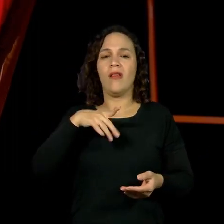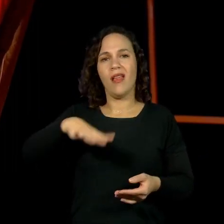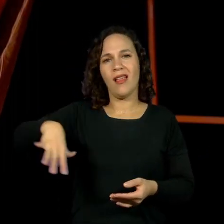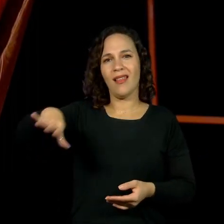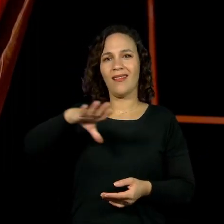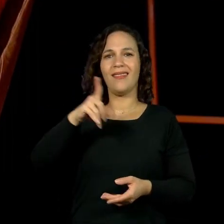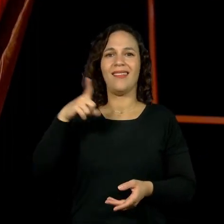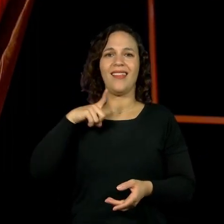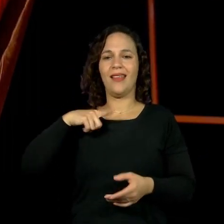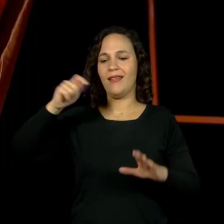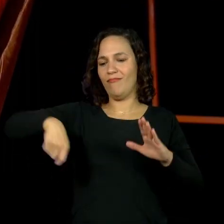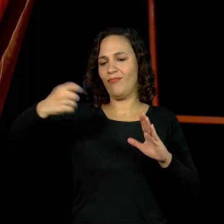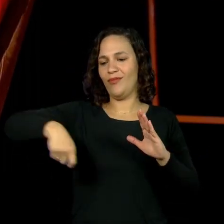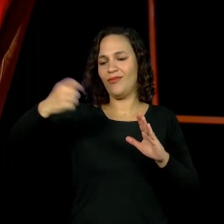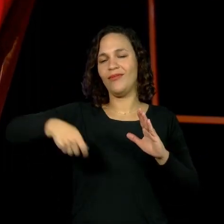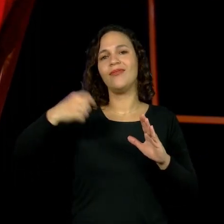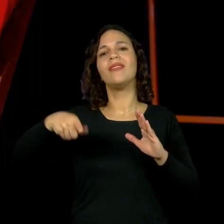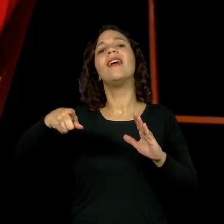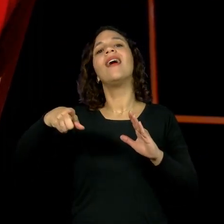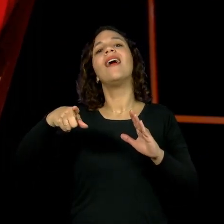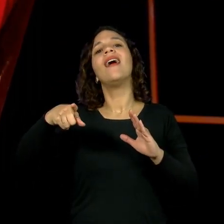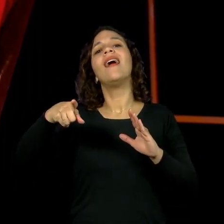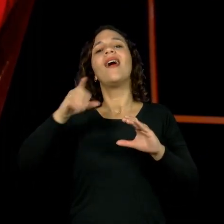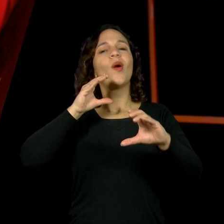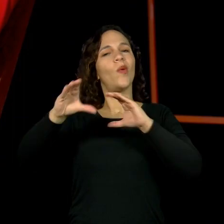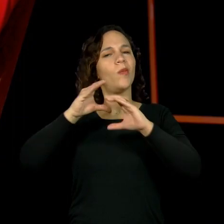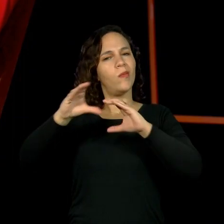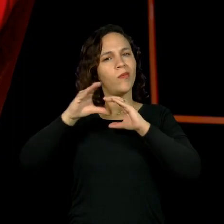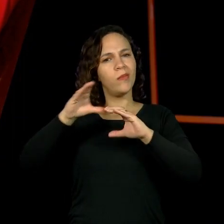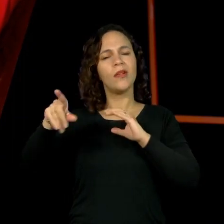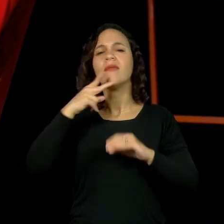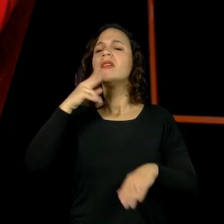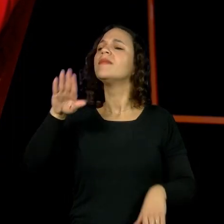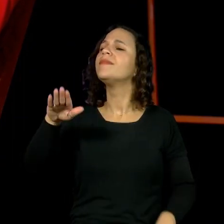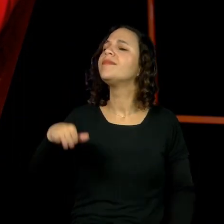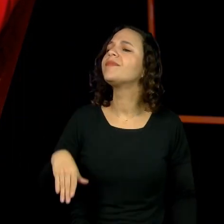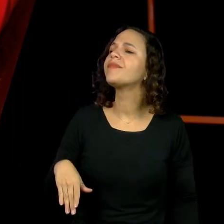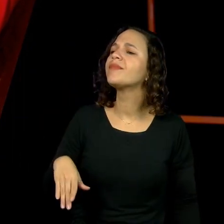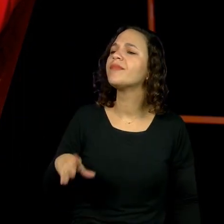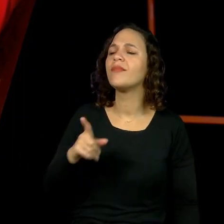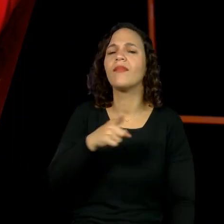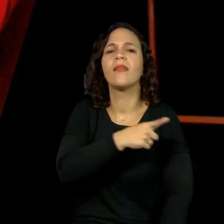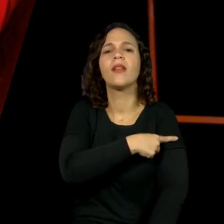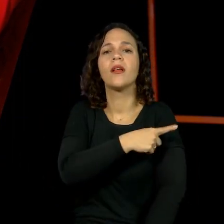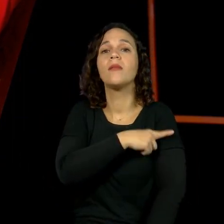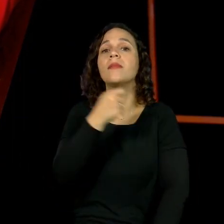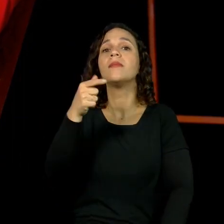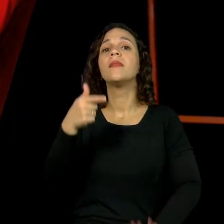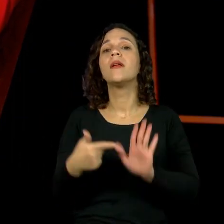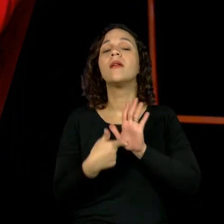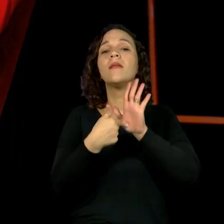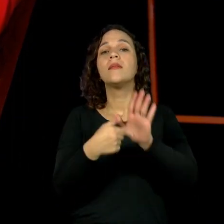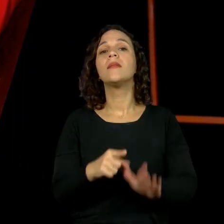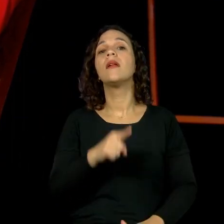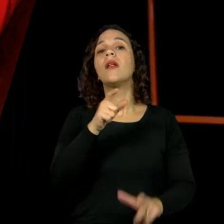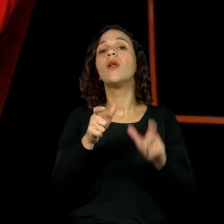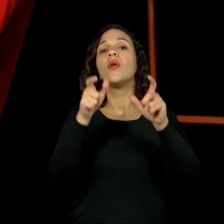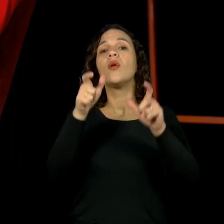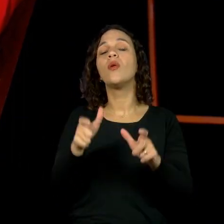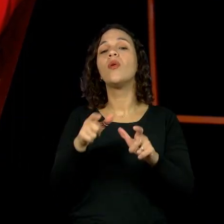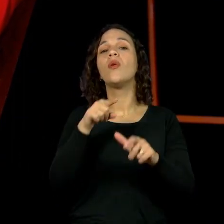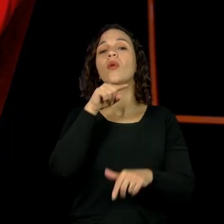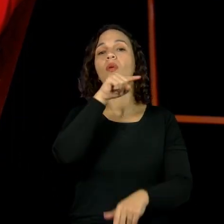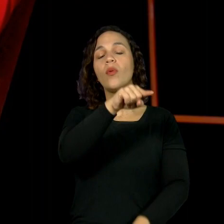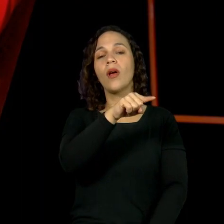o telefone magneto antigo, né, do Exército, chega assim, Cabo Moisés, olha, precisa apresentar no quartel da 2ª Região, na